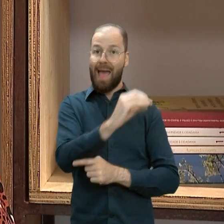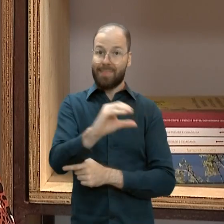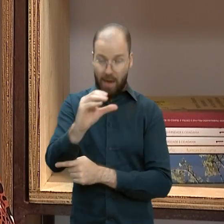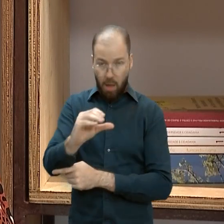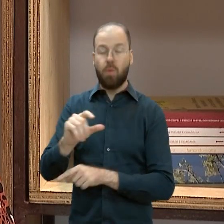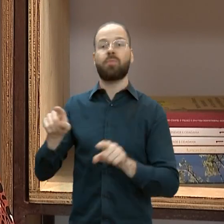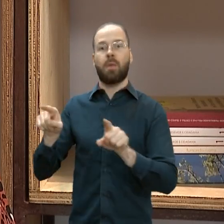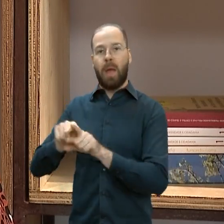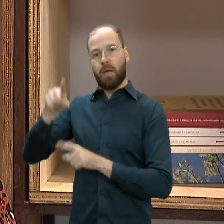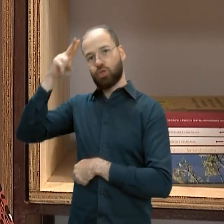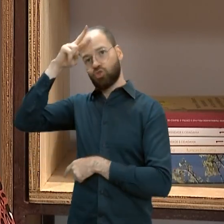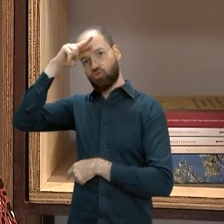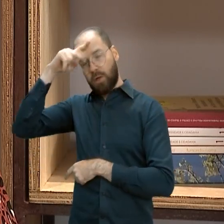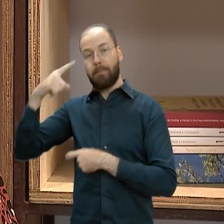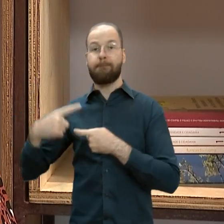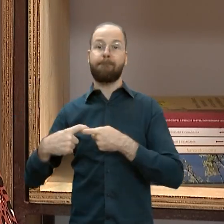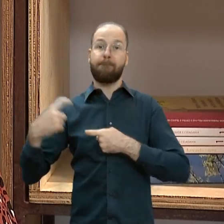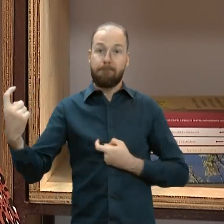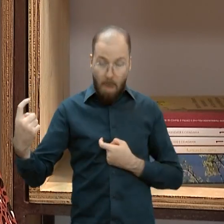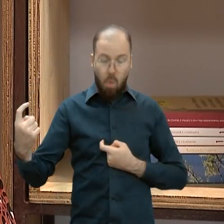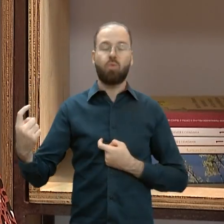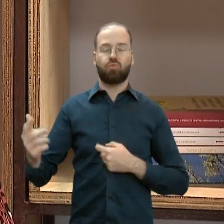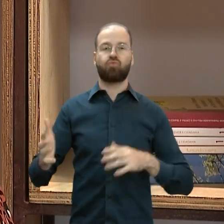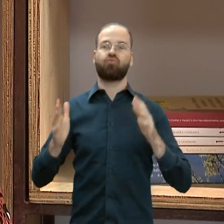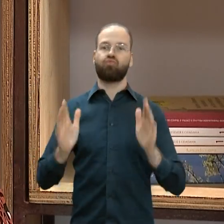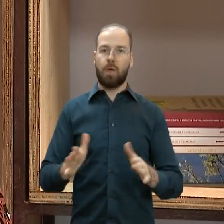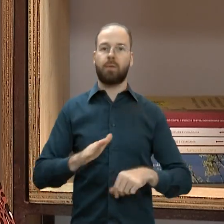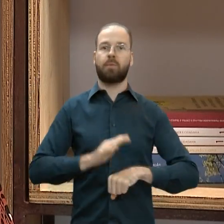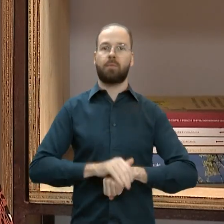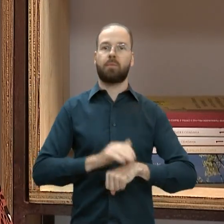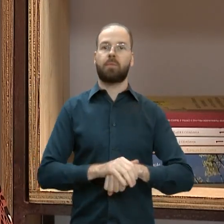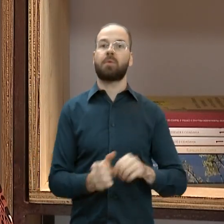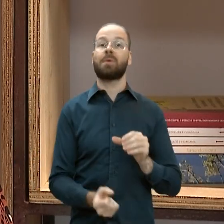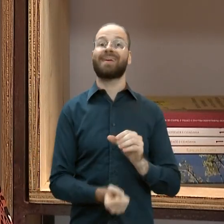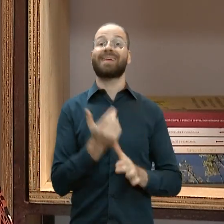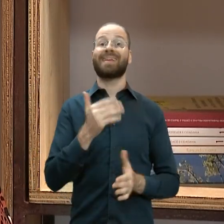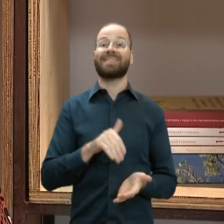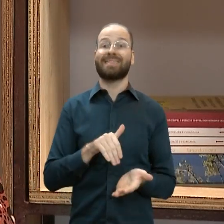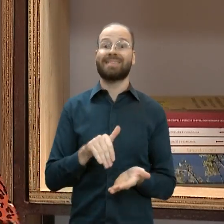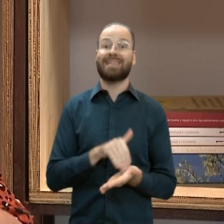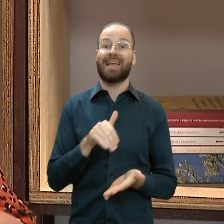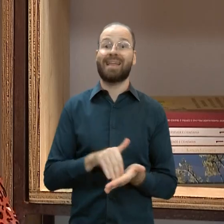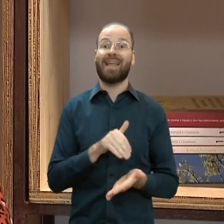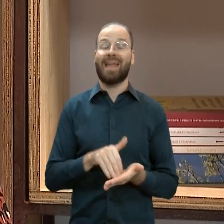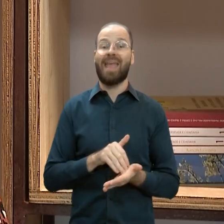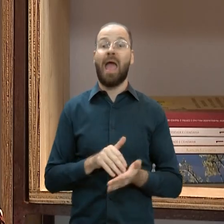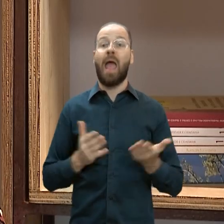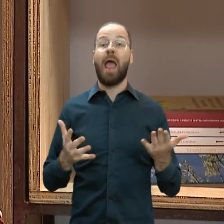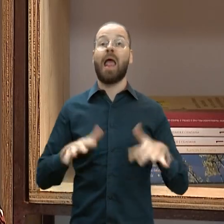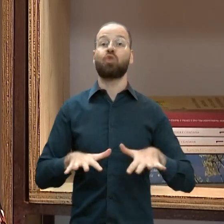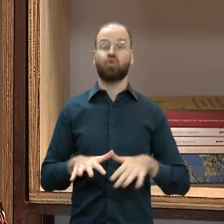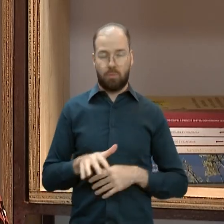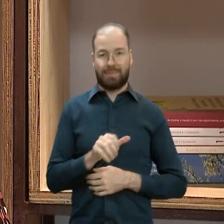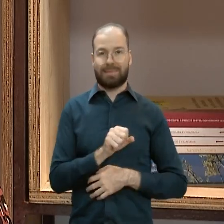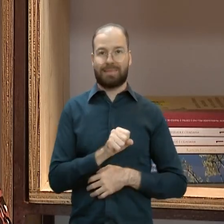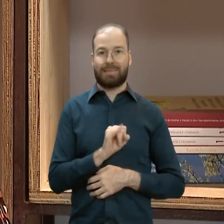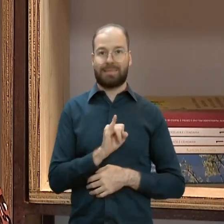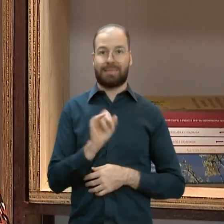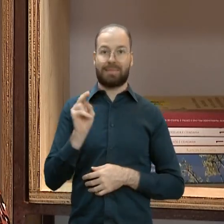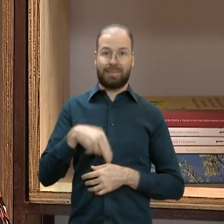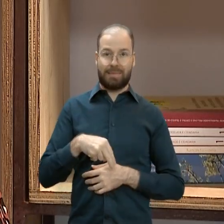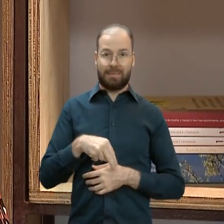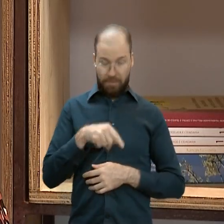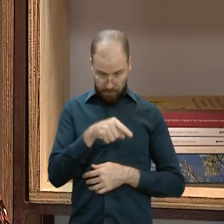nós então tivemos também a criação da Secretaria de Inclusão, que onde abarca 3 diretorias, né, que